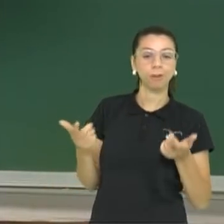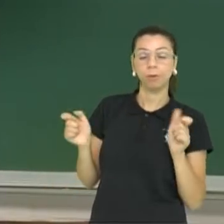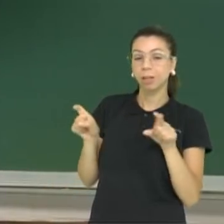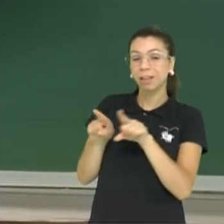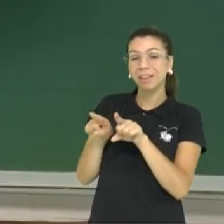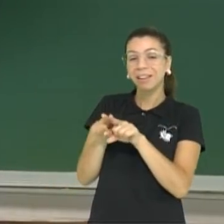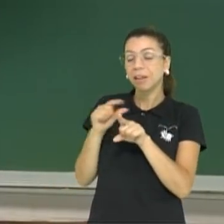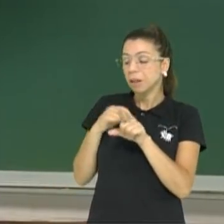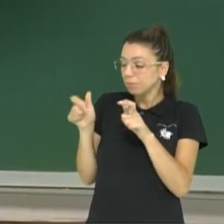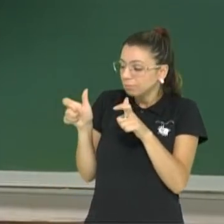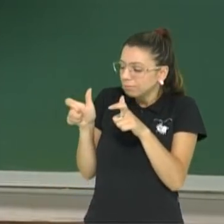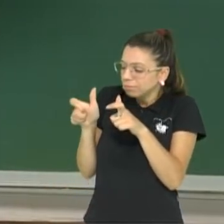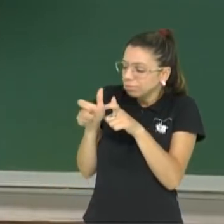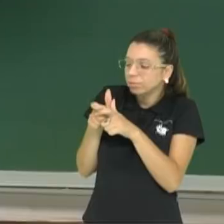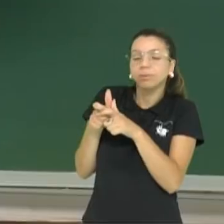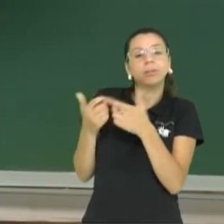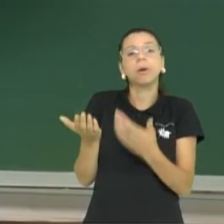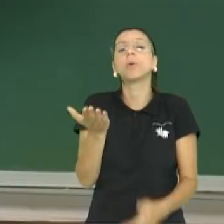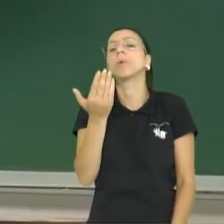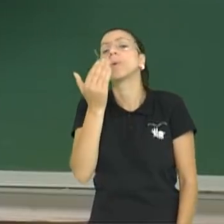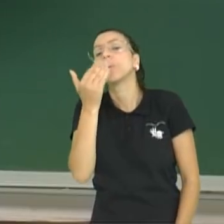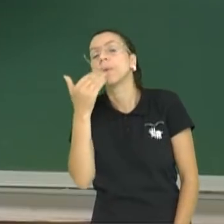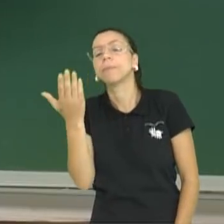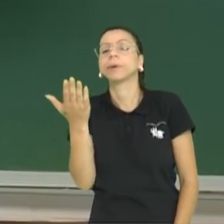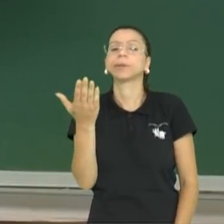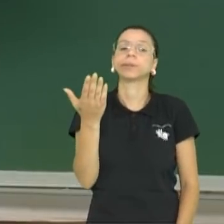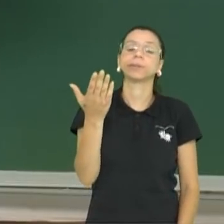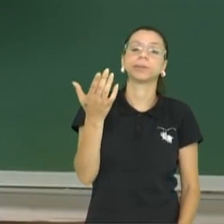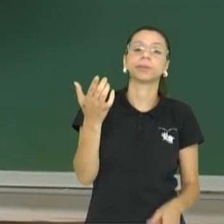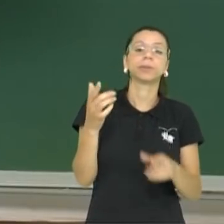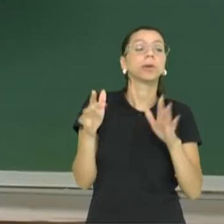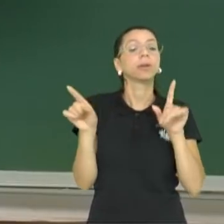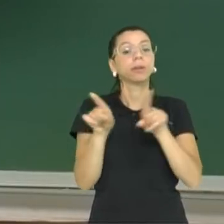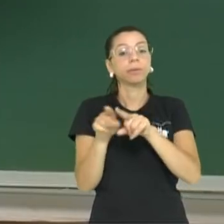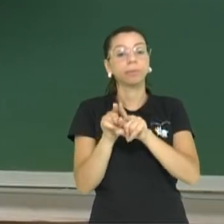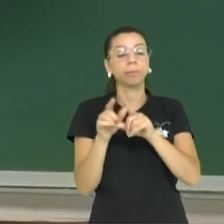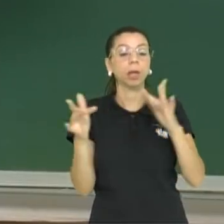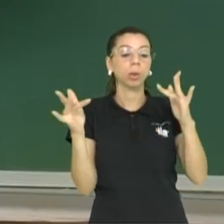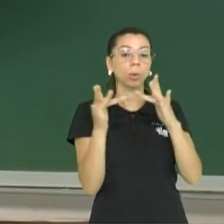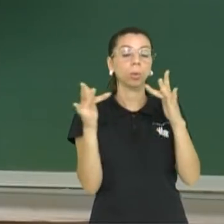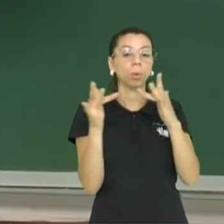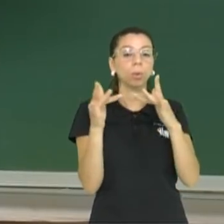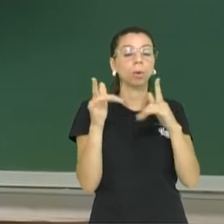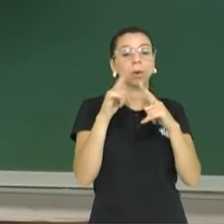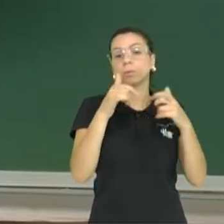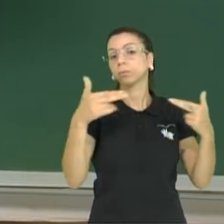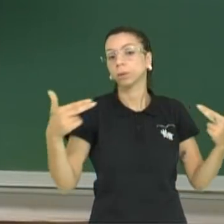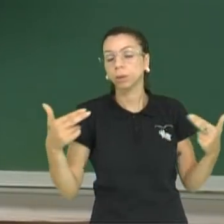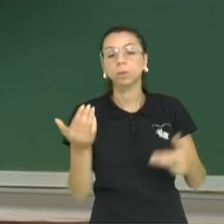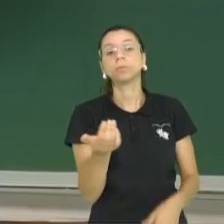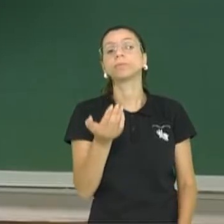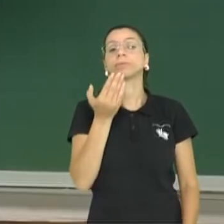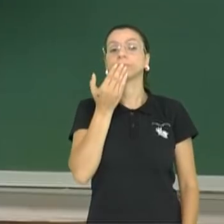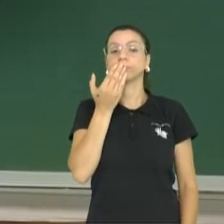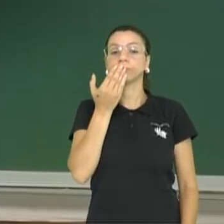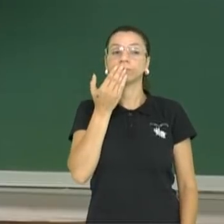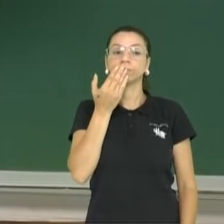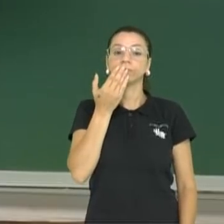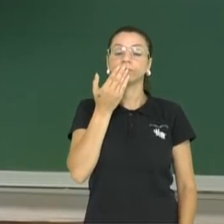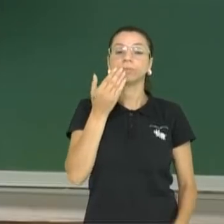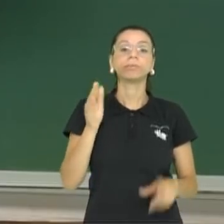quando nós ingerimos uma água, ingerimos um alimento, tocamos num objeto e levamos a mão à boca, nós o